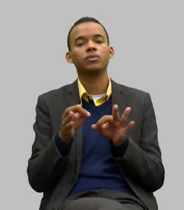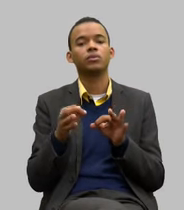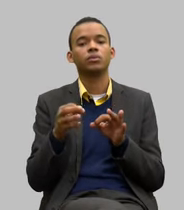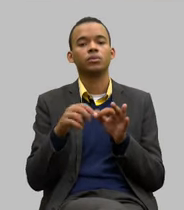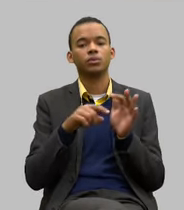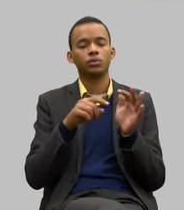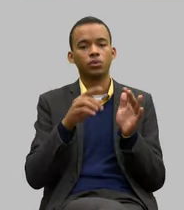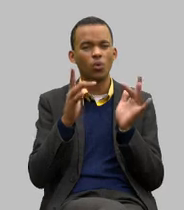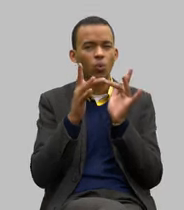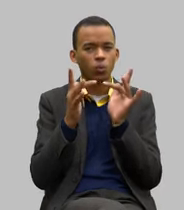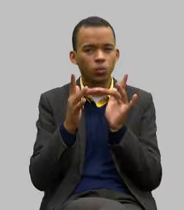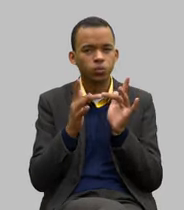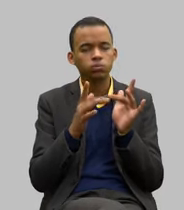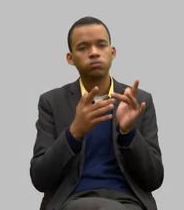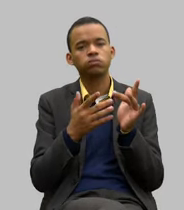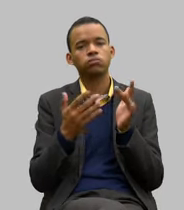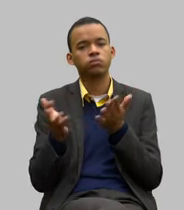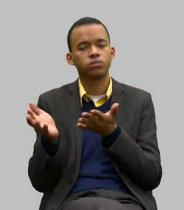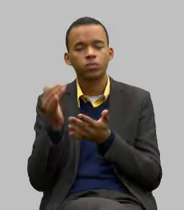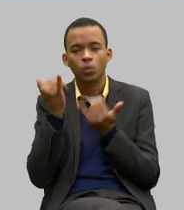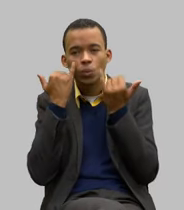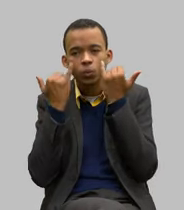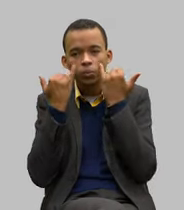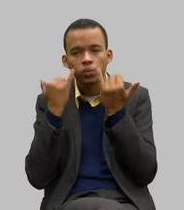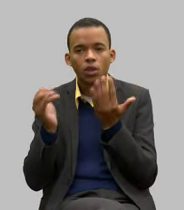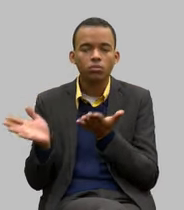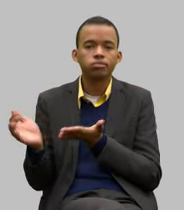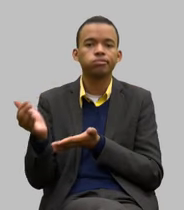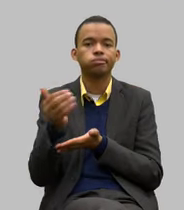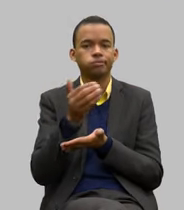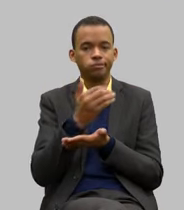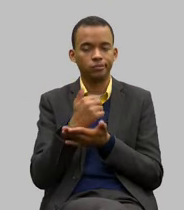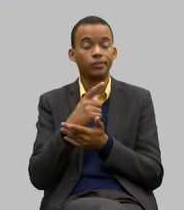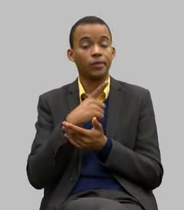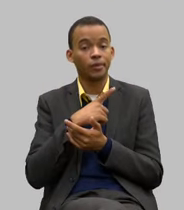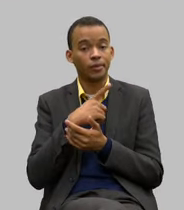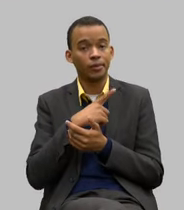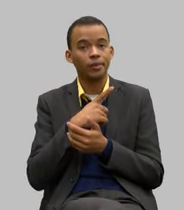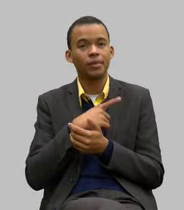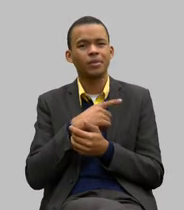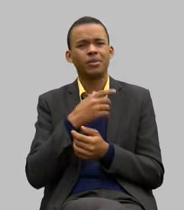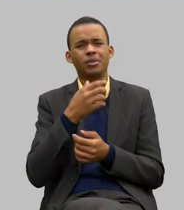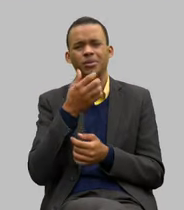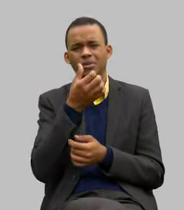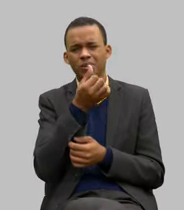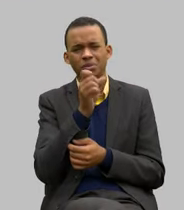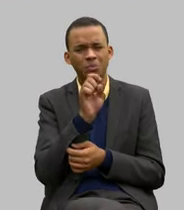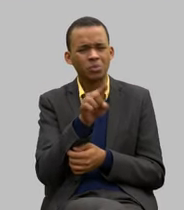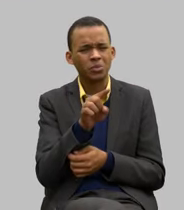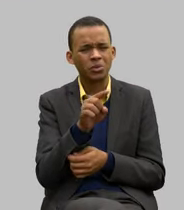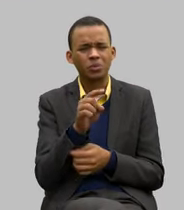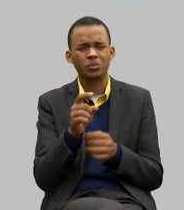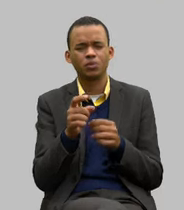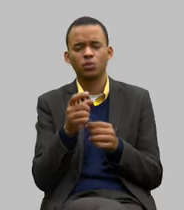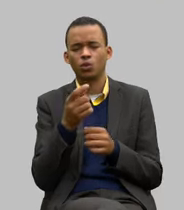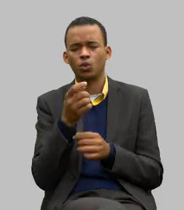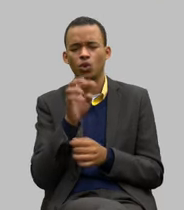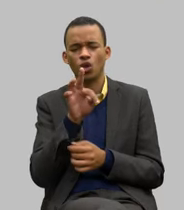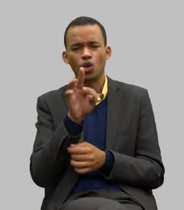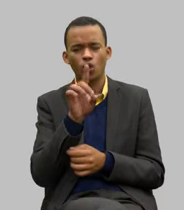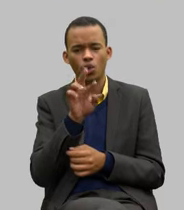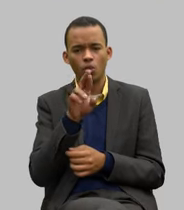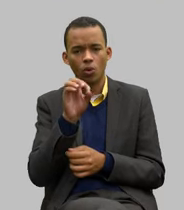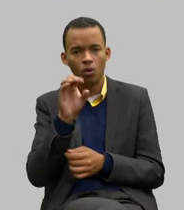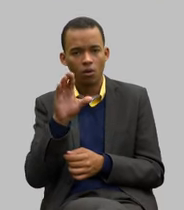contatos o que tinha de prisões 6.000 e tantas buchas 5000 e tantas buchas tráfico de